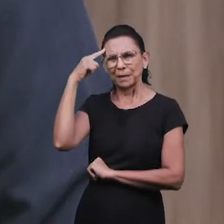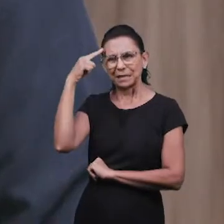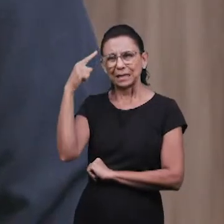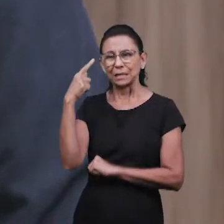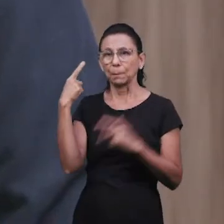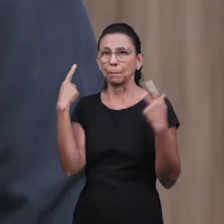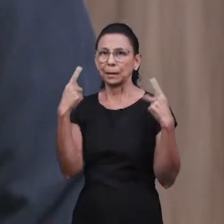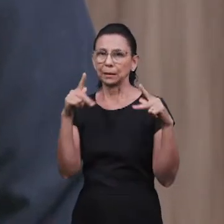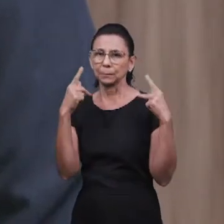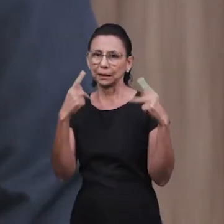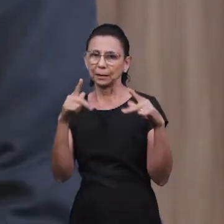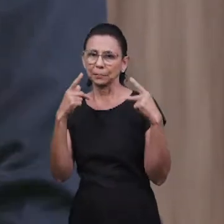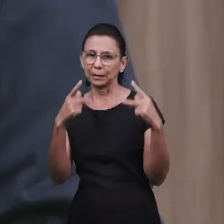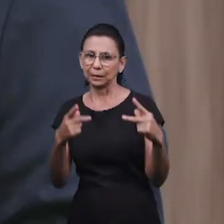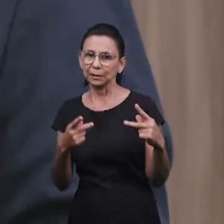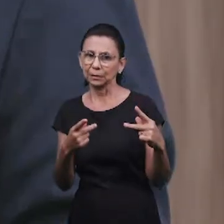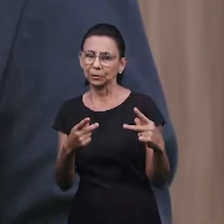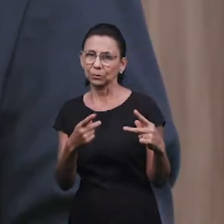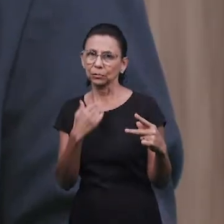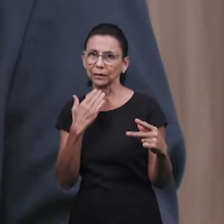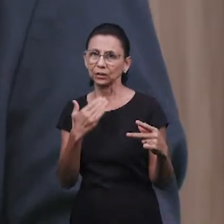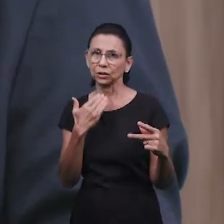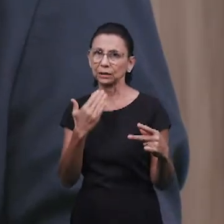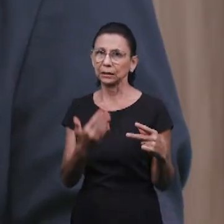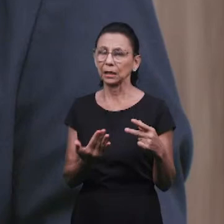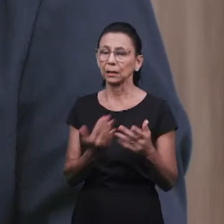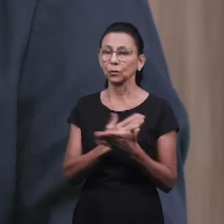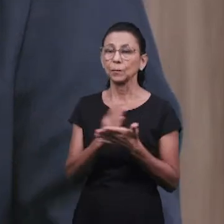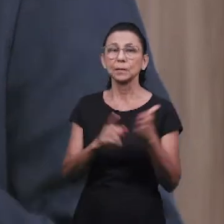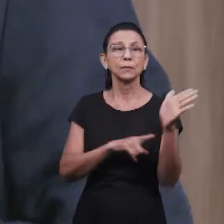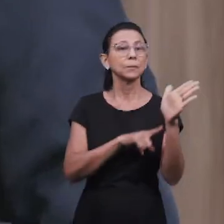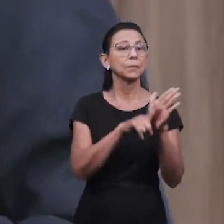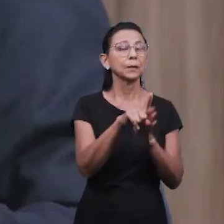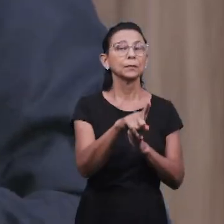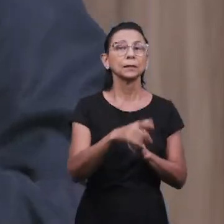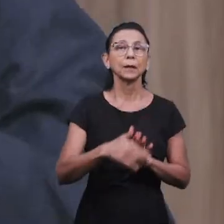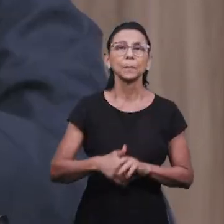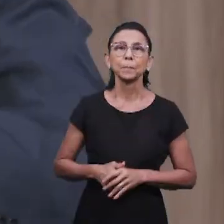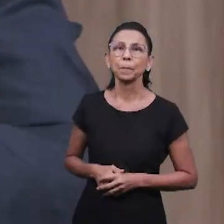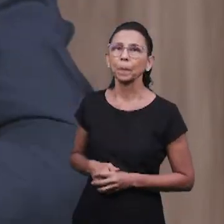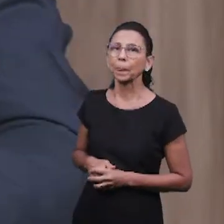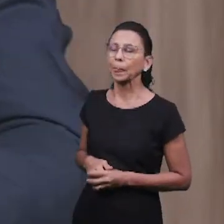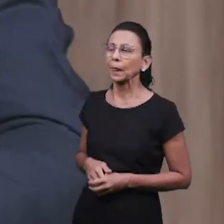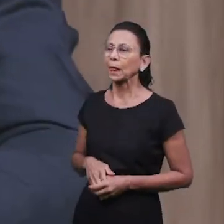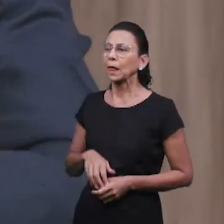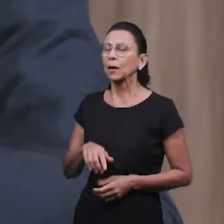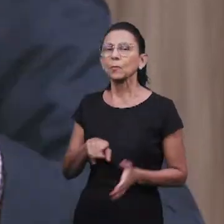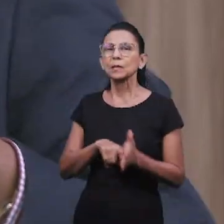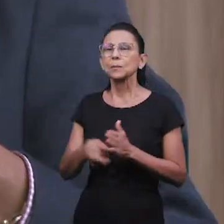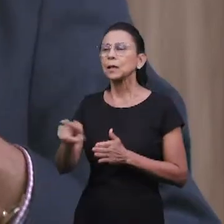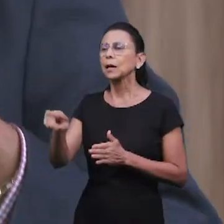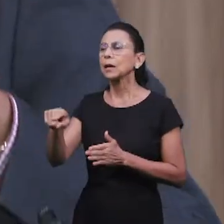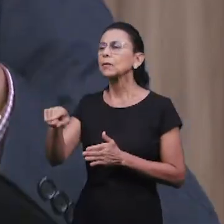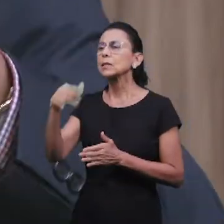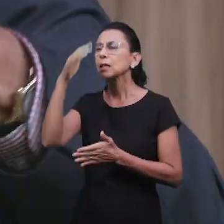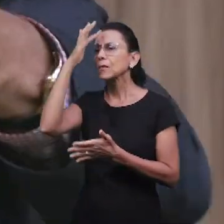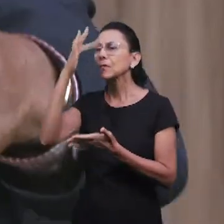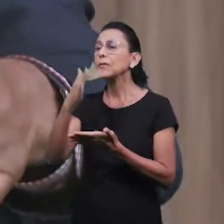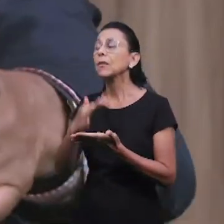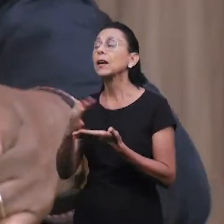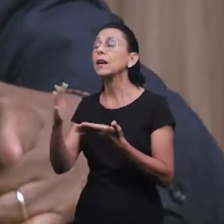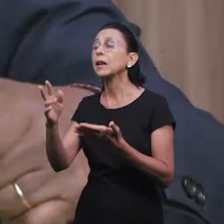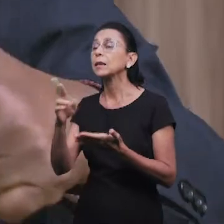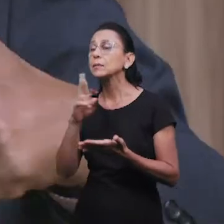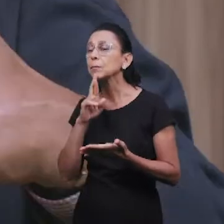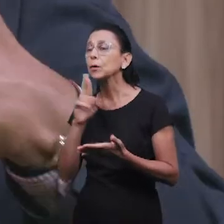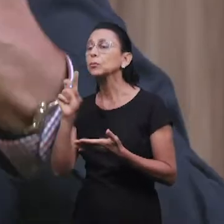adiantar nada. Eu vou começar a fazer perguntas sobre o que eu estou pregando. Aí eu comecei a perguntar aos irmãos, vem cá, sobre a fé, comecei a fazer perguntas, os irmãos tinham